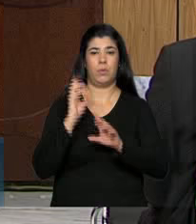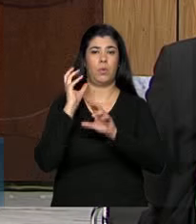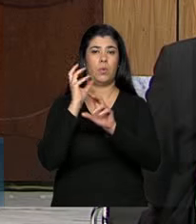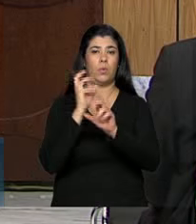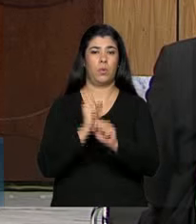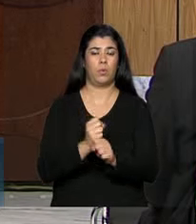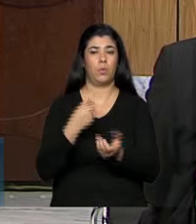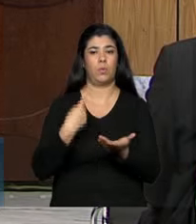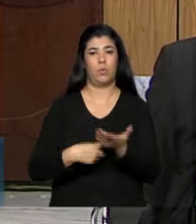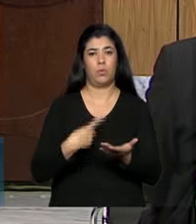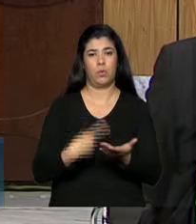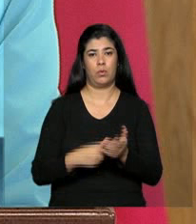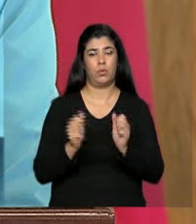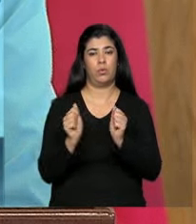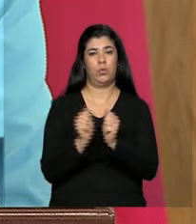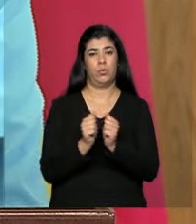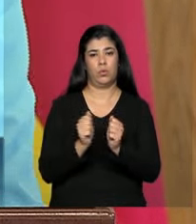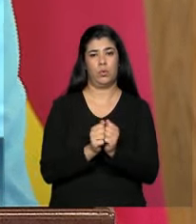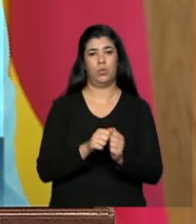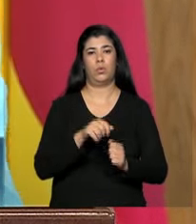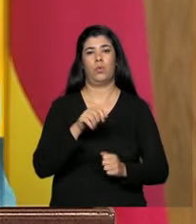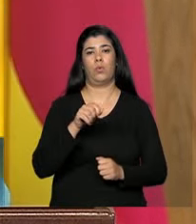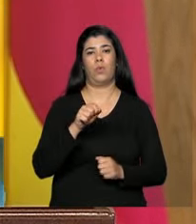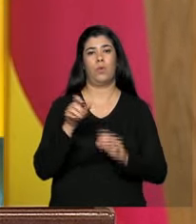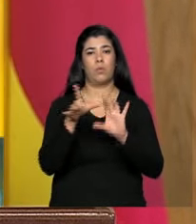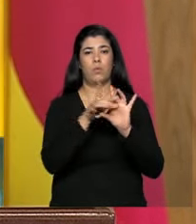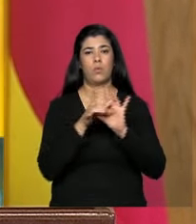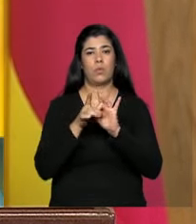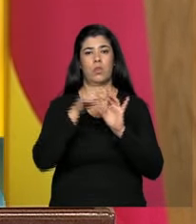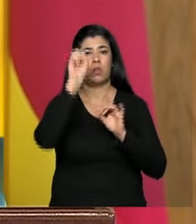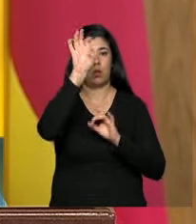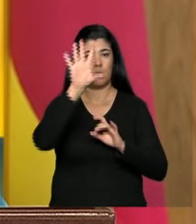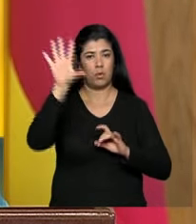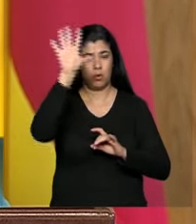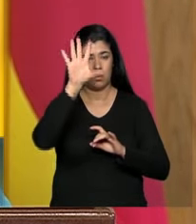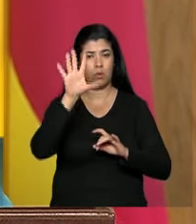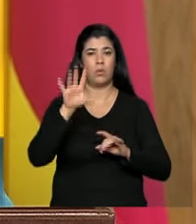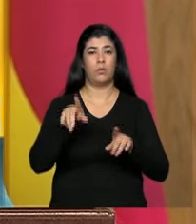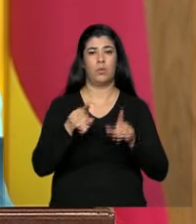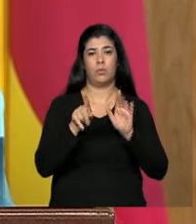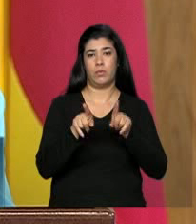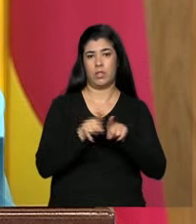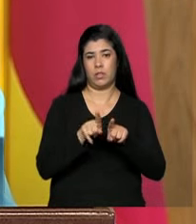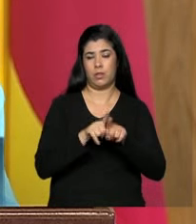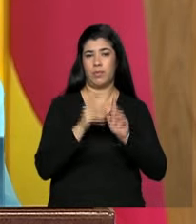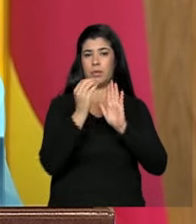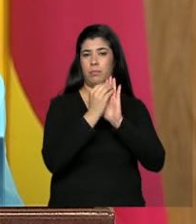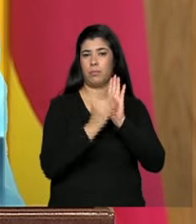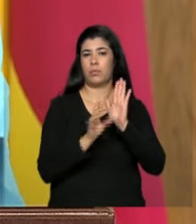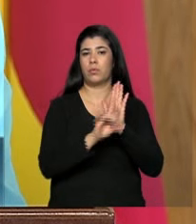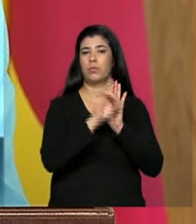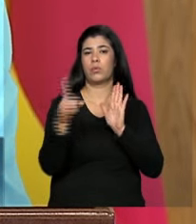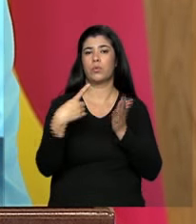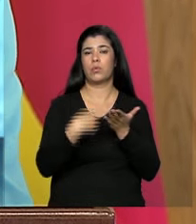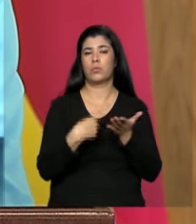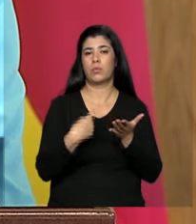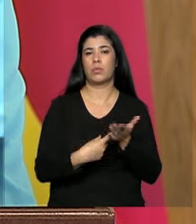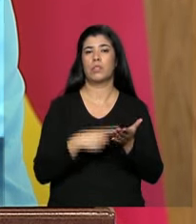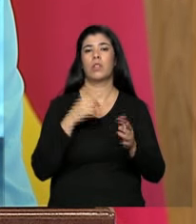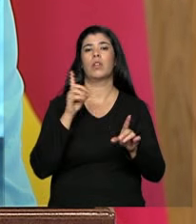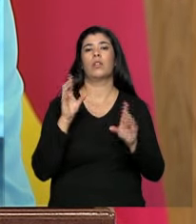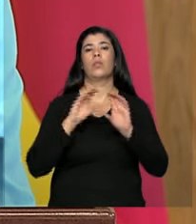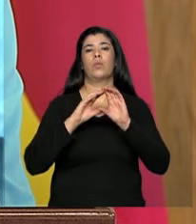acordo Mercosul-União Europeia. O calendário das negociações acertados na Bélgica